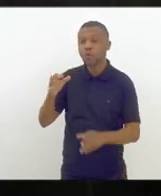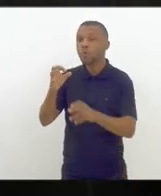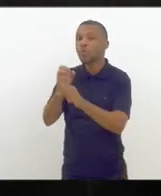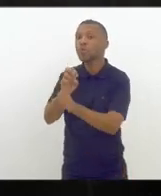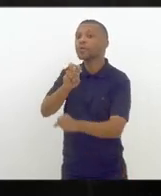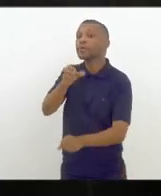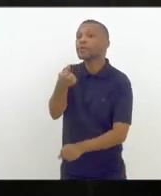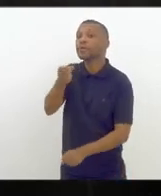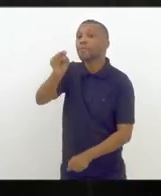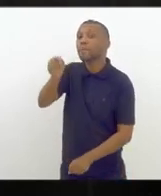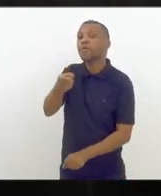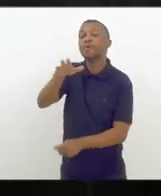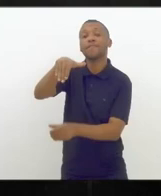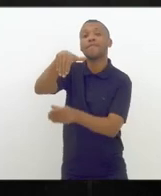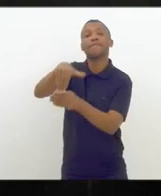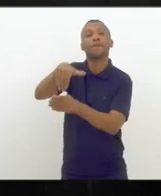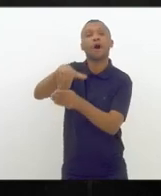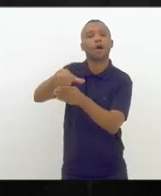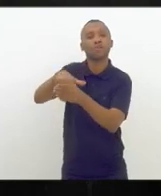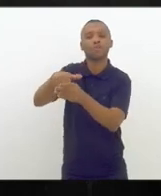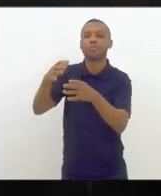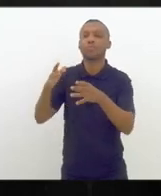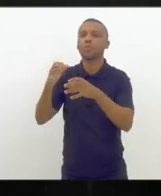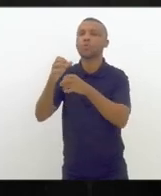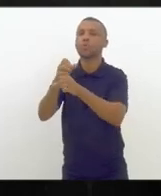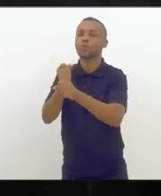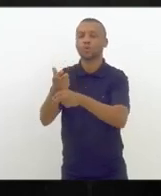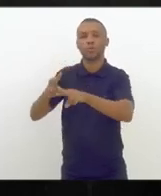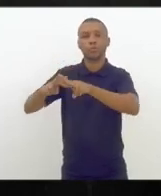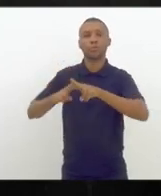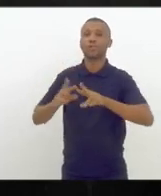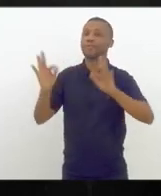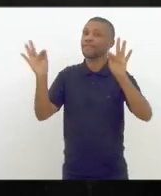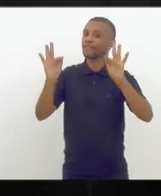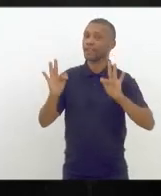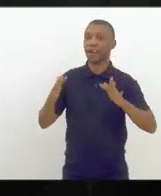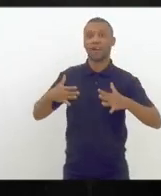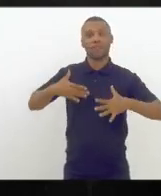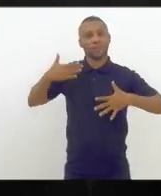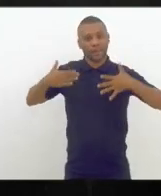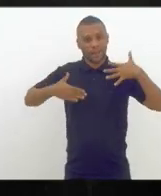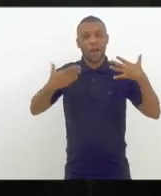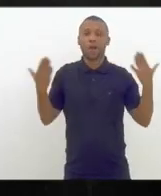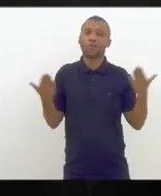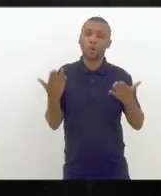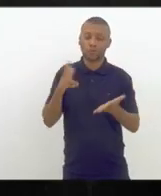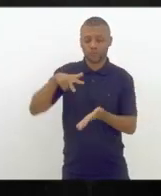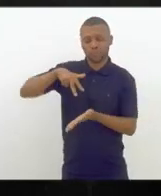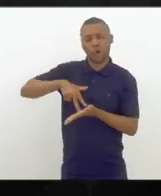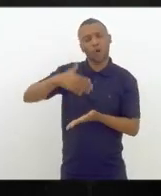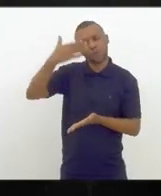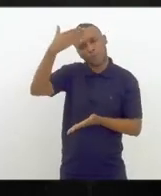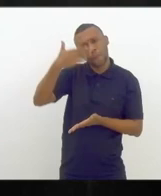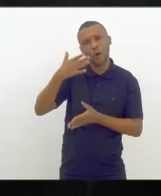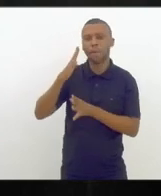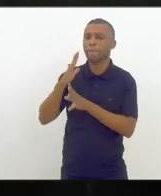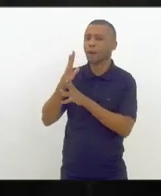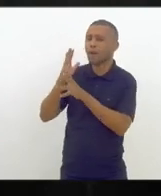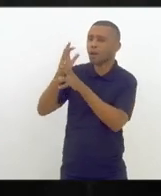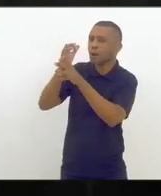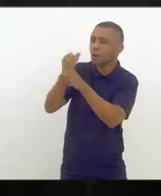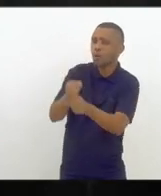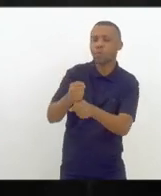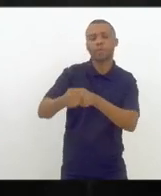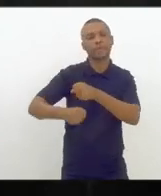para a gente é motivo de muita felicidade, de muita alegria, poder hoje estar prestando conta do que fizemos ao longo de todos esses